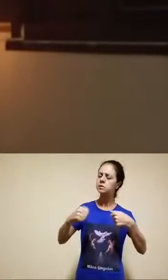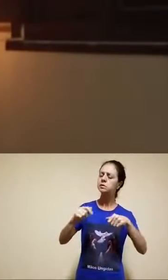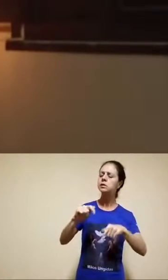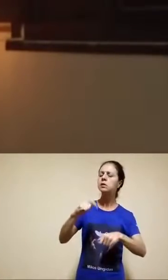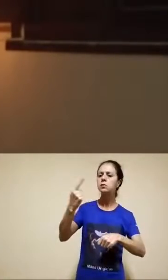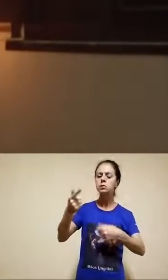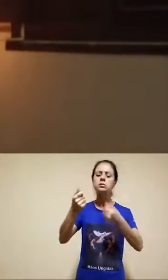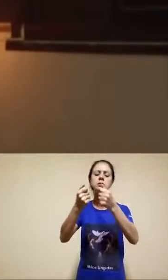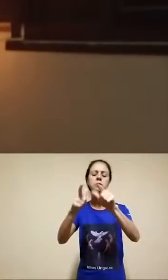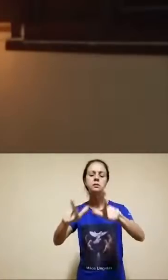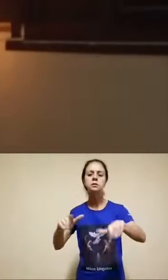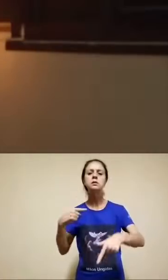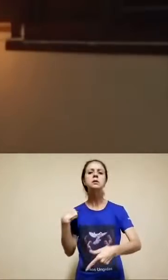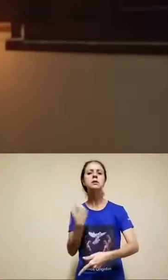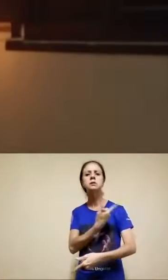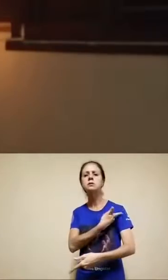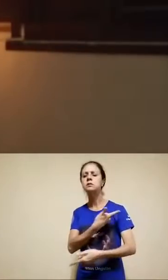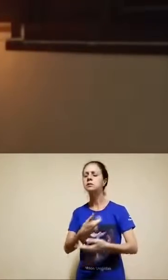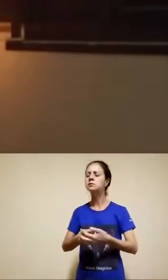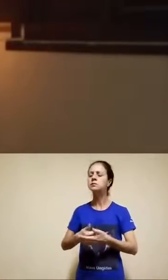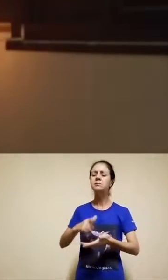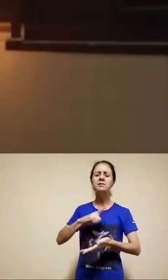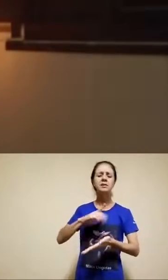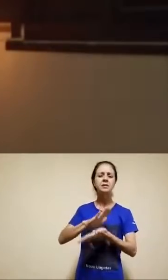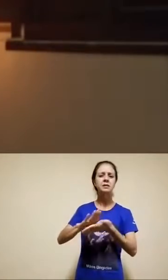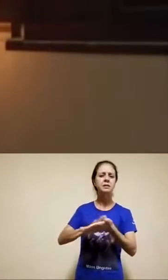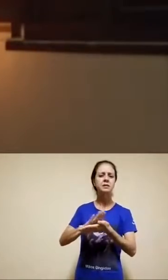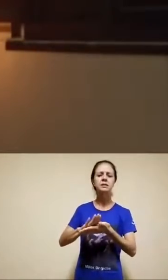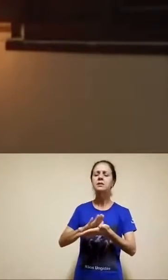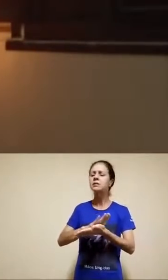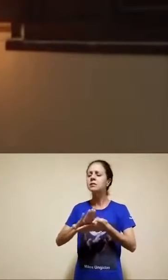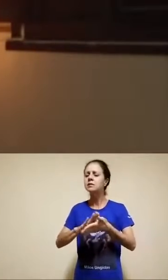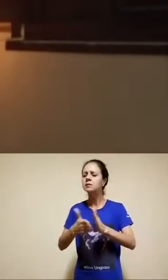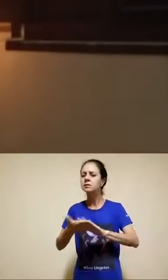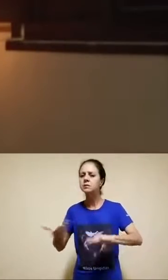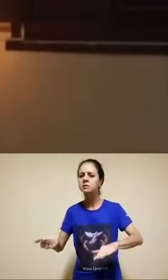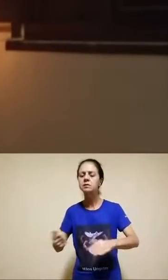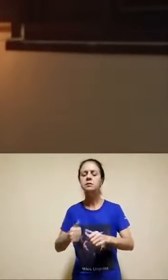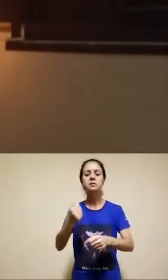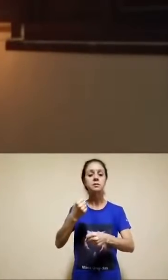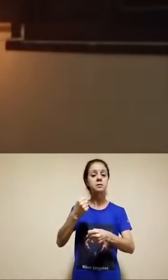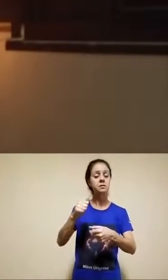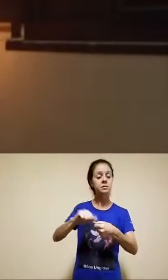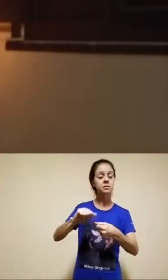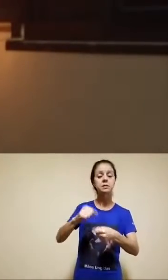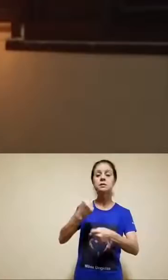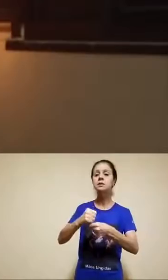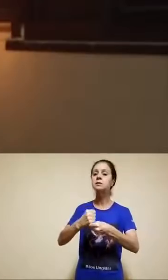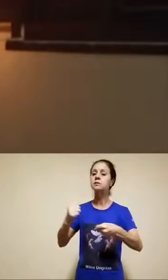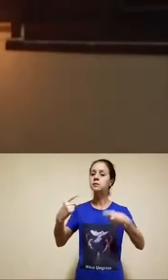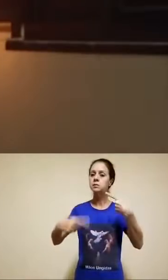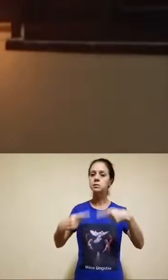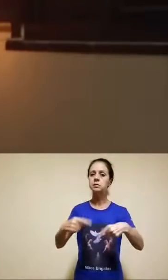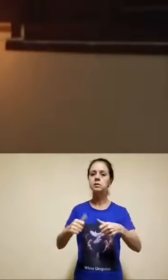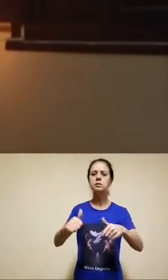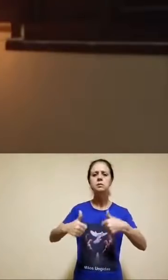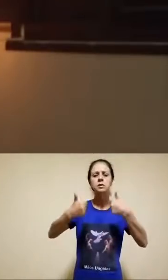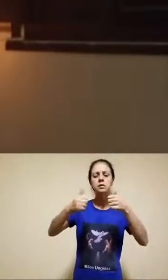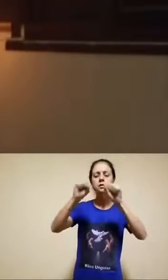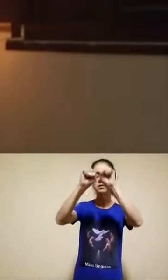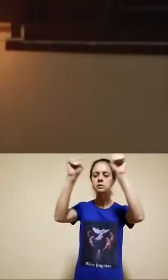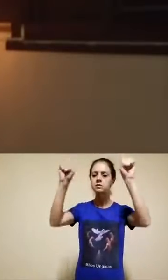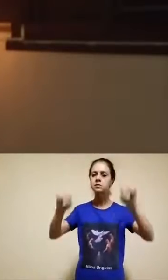campos. Quer dizer, nós não temos nada, absolutamente nada a perder. Fazer a reforma política, melhorar o sistema